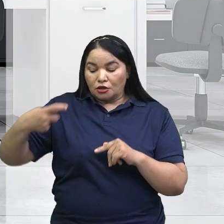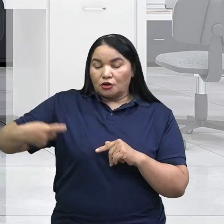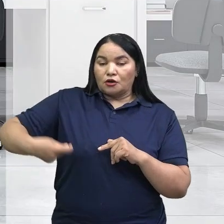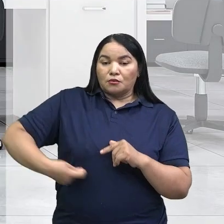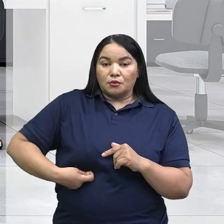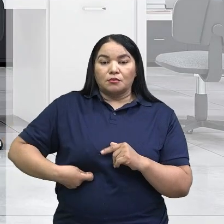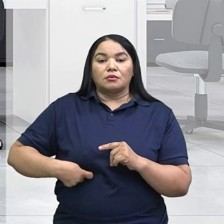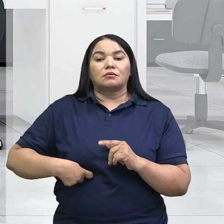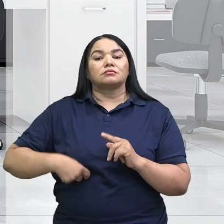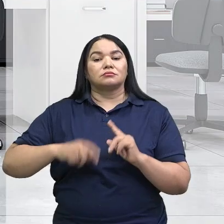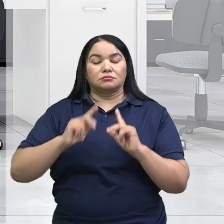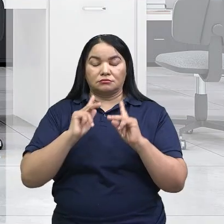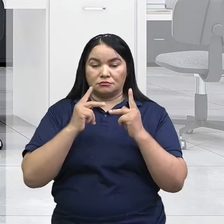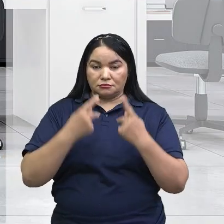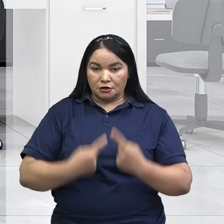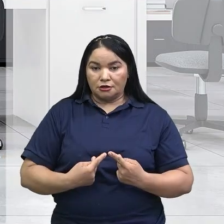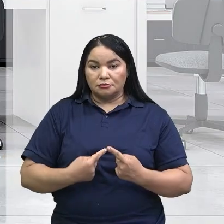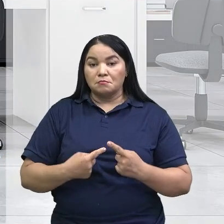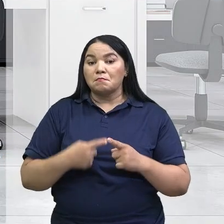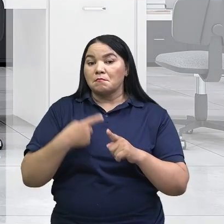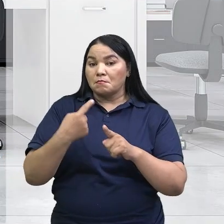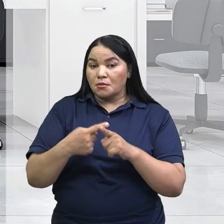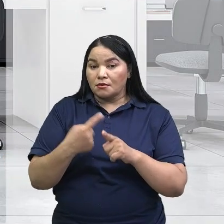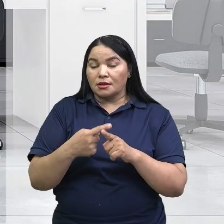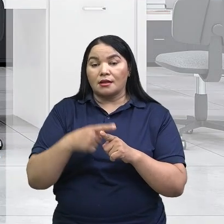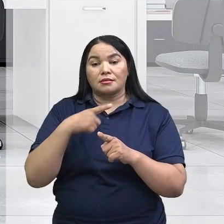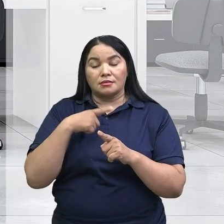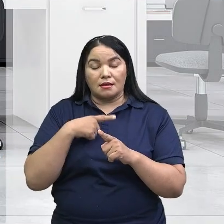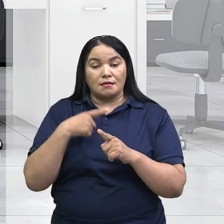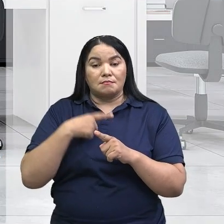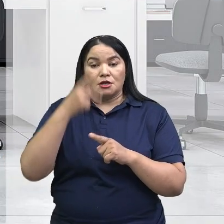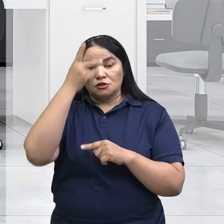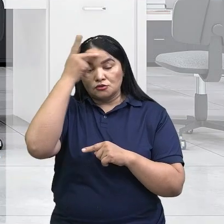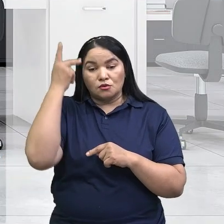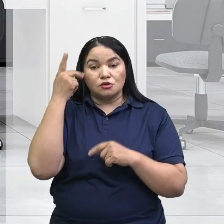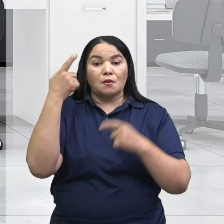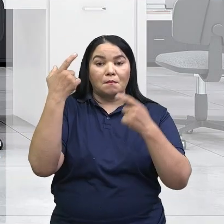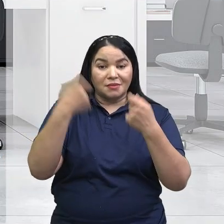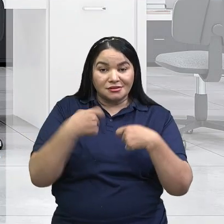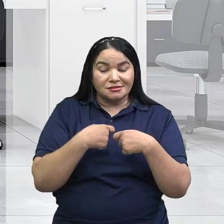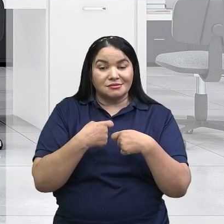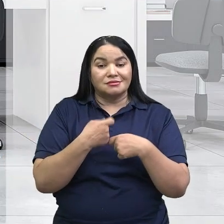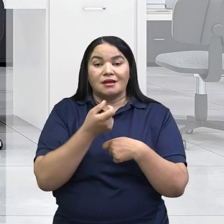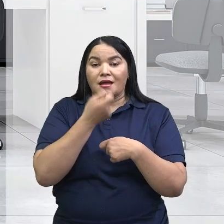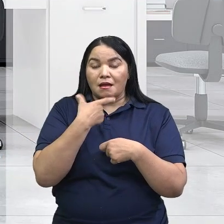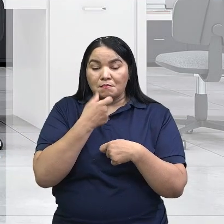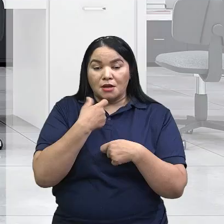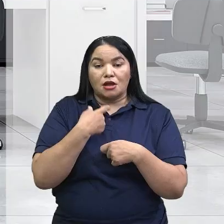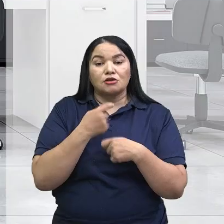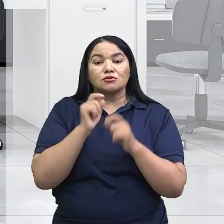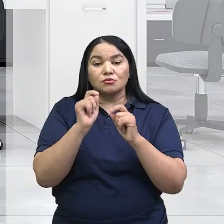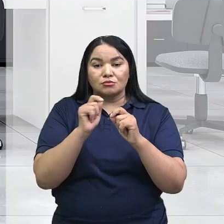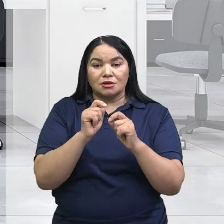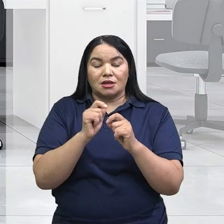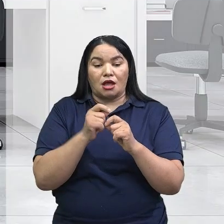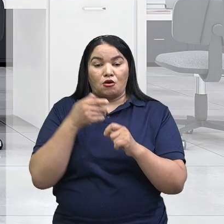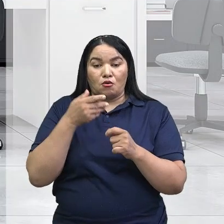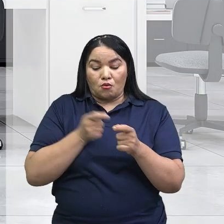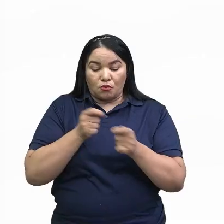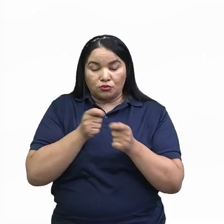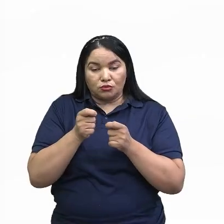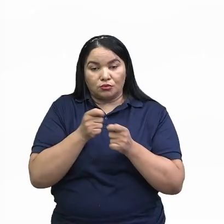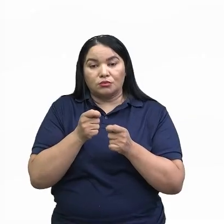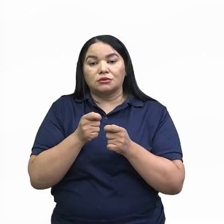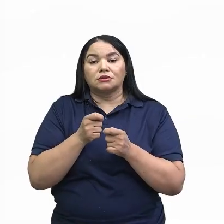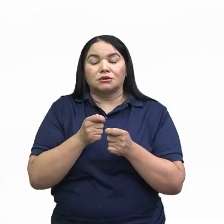como a gente pôde observar, justamente porque tem pessoas que precisam ali dessa insulina, certo? Muito bem, vamos retornar